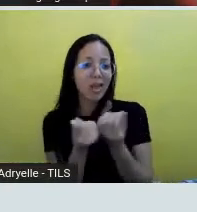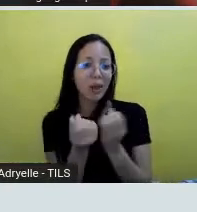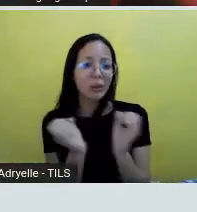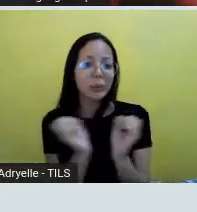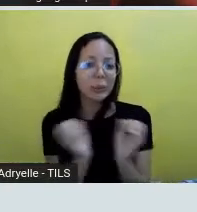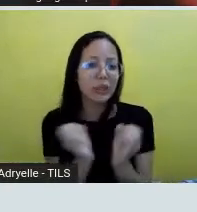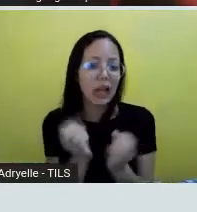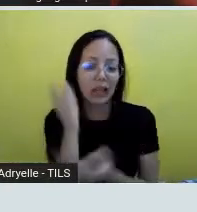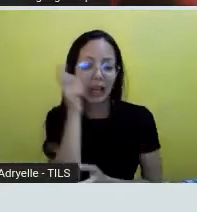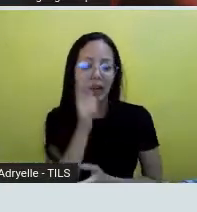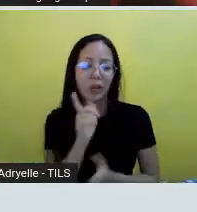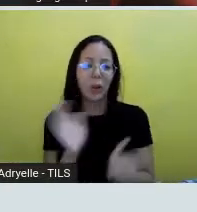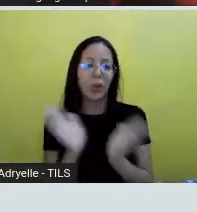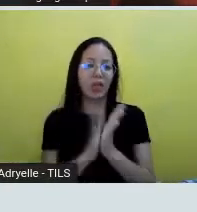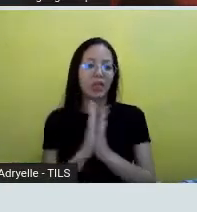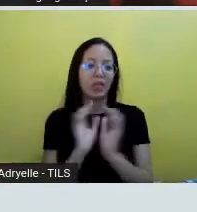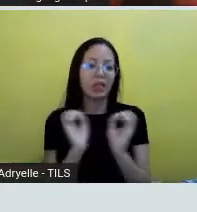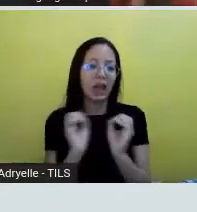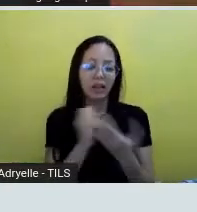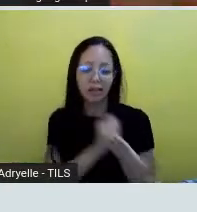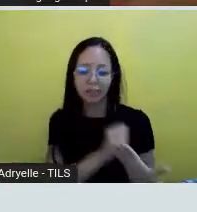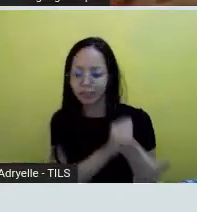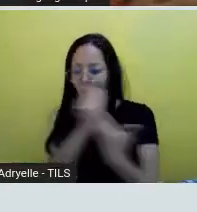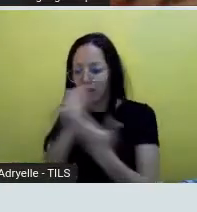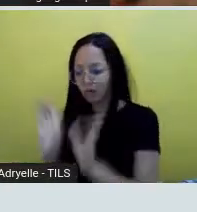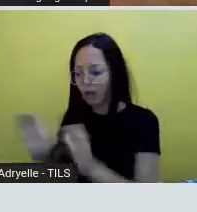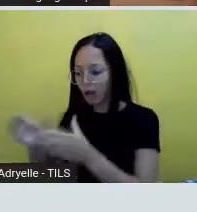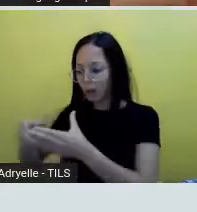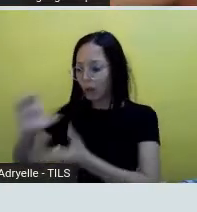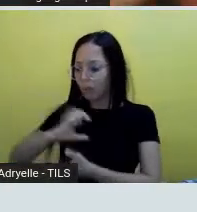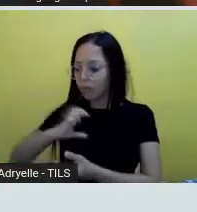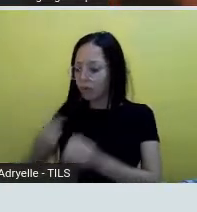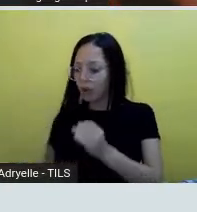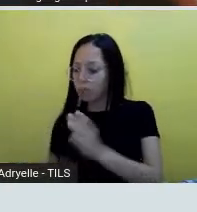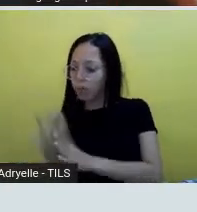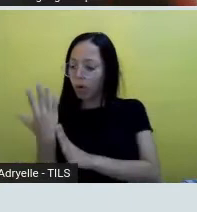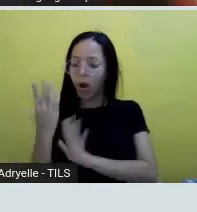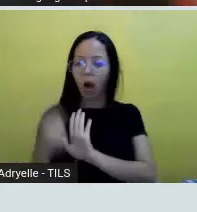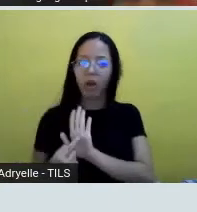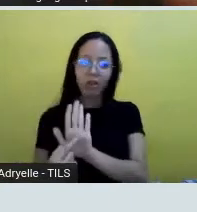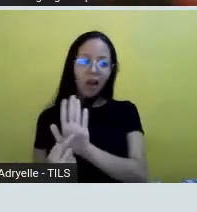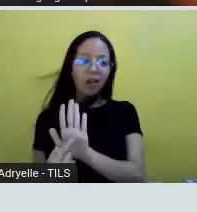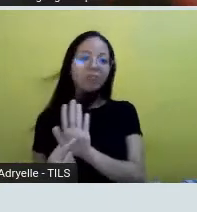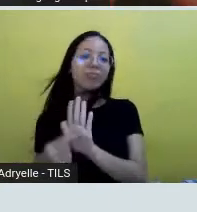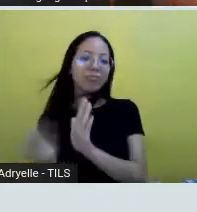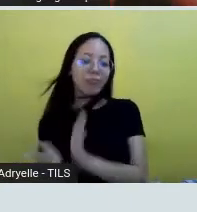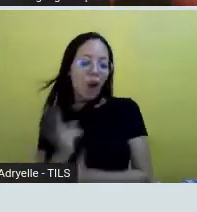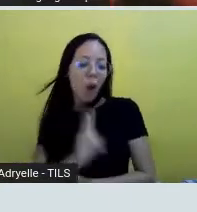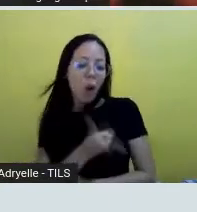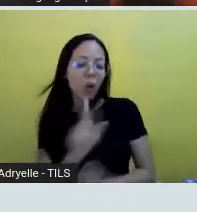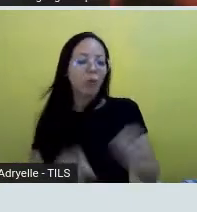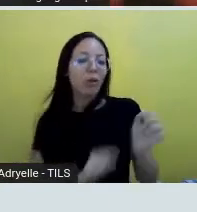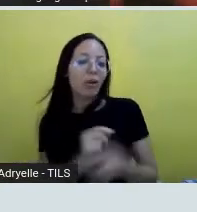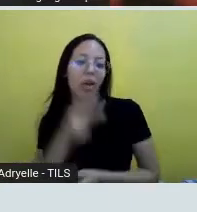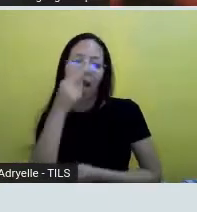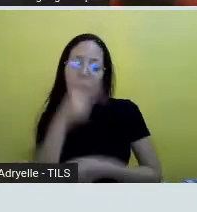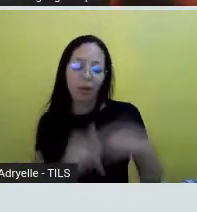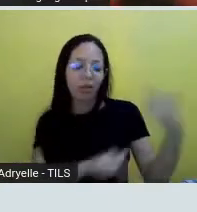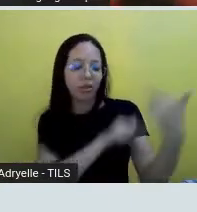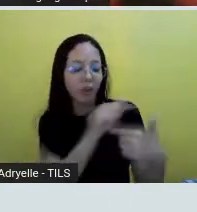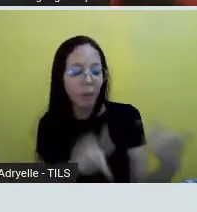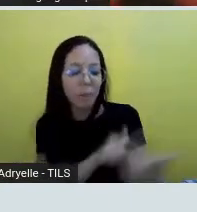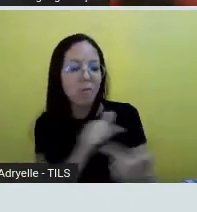nenhum ganho em ajudar a burguesia a ascender socialmente, porque eles continuaram no mesmo ritmo de